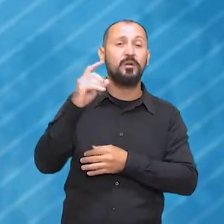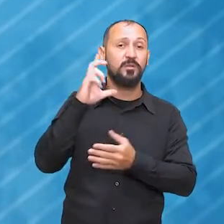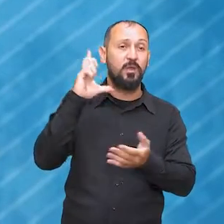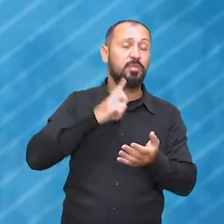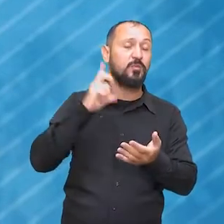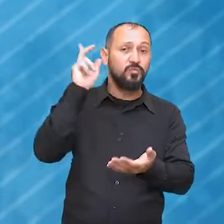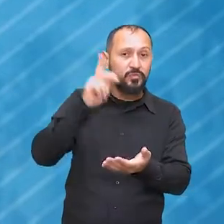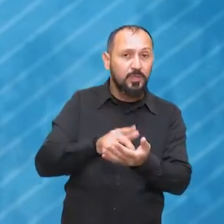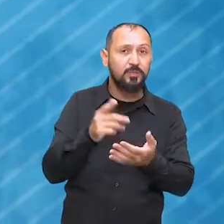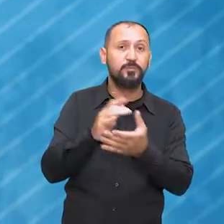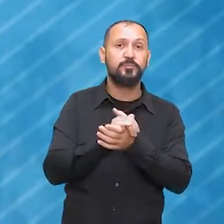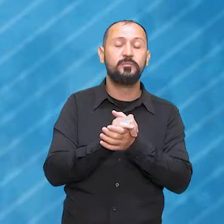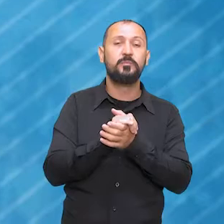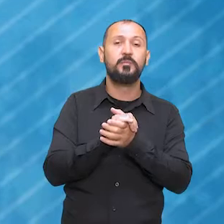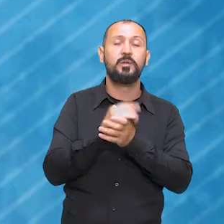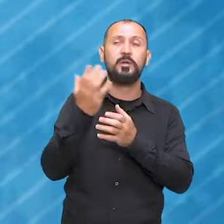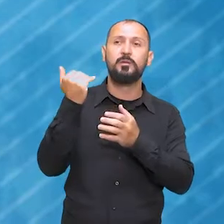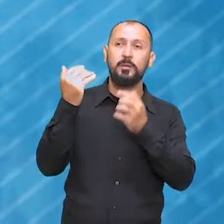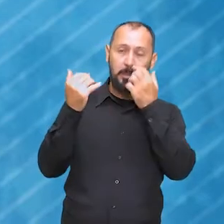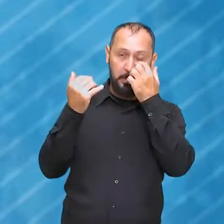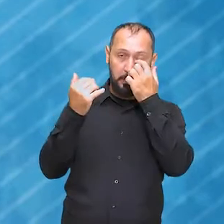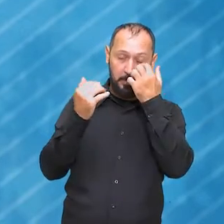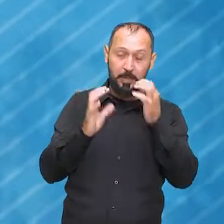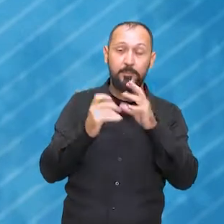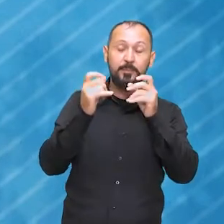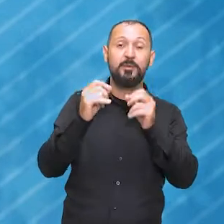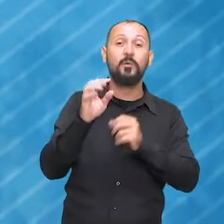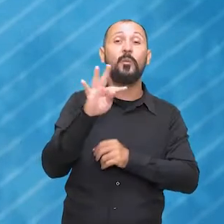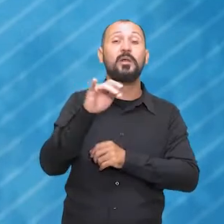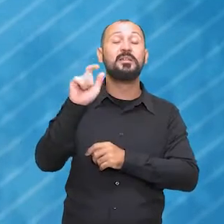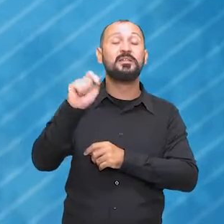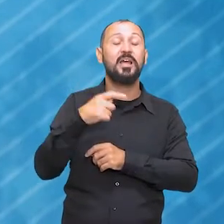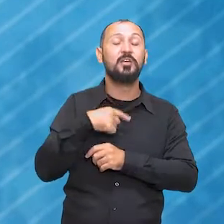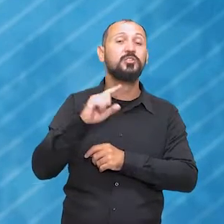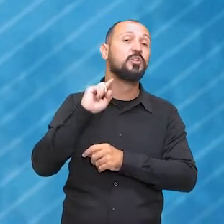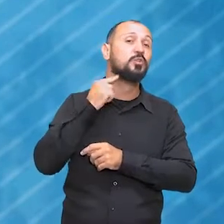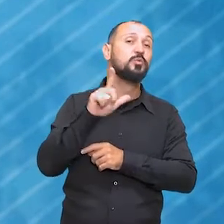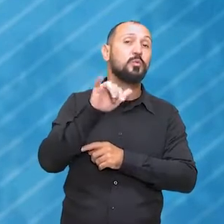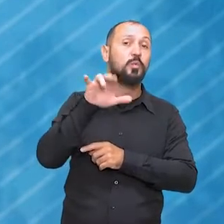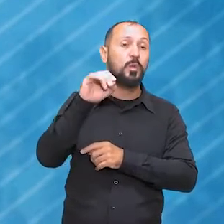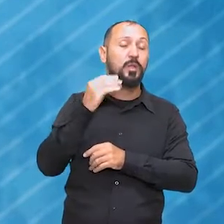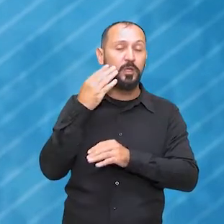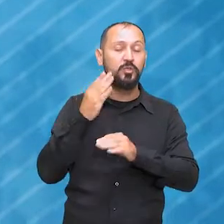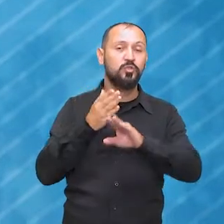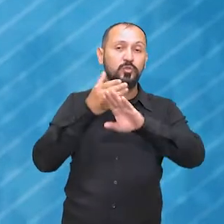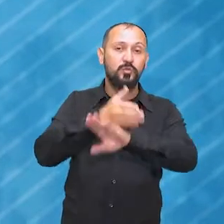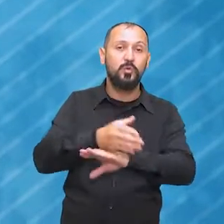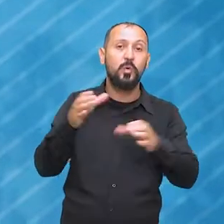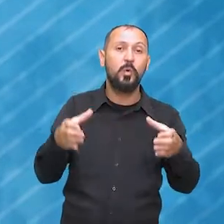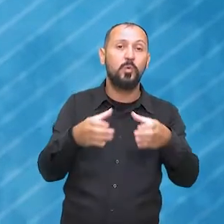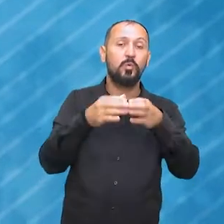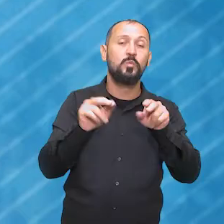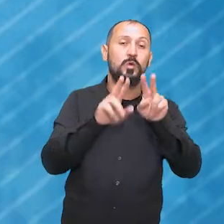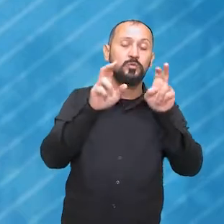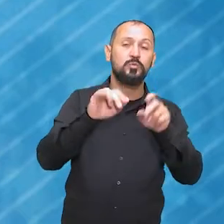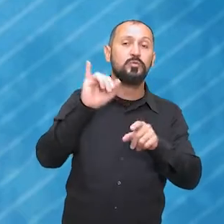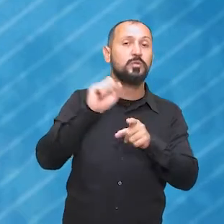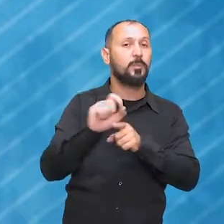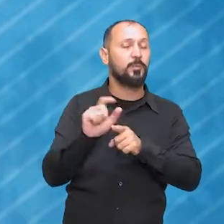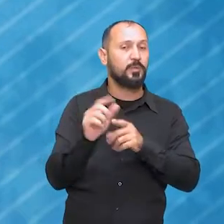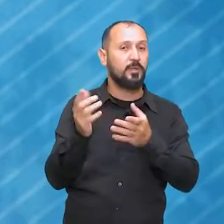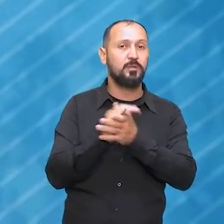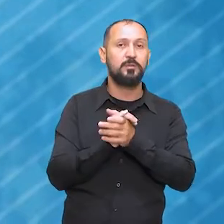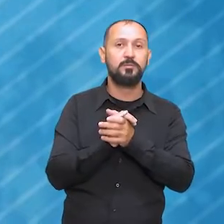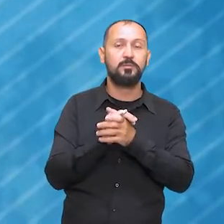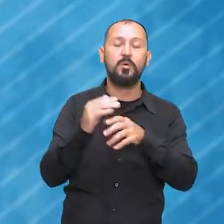né, que aconteceram, reais, como a briga na época da taxa do lixo imposta aqui em Campo Grande, que a OAB interviu mediante a Comissão de